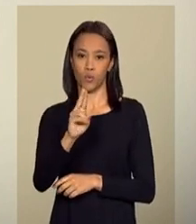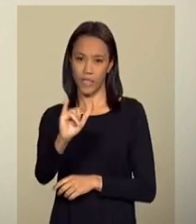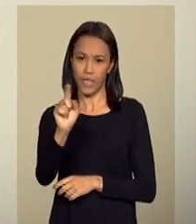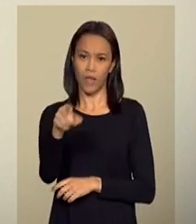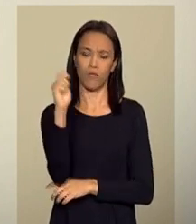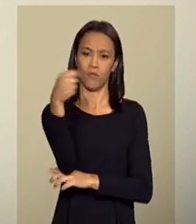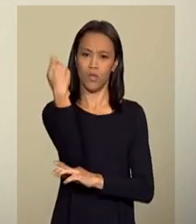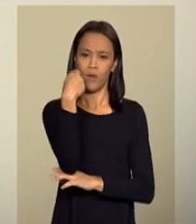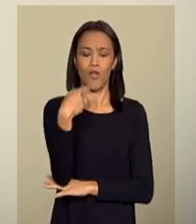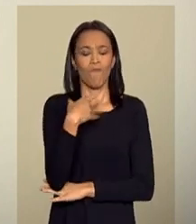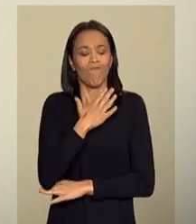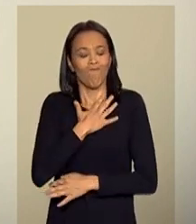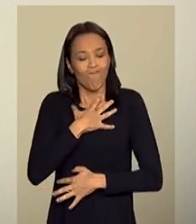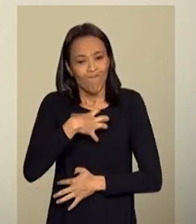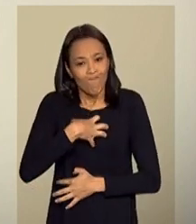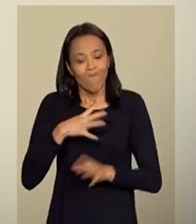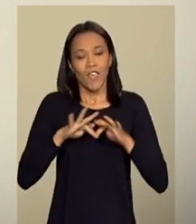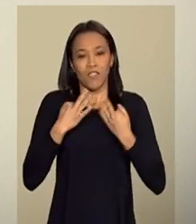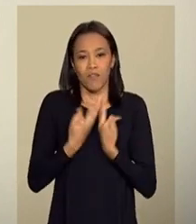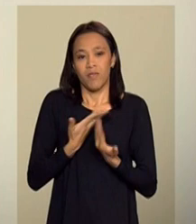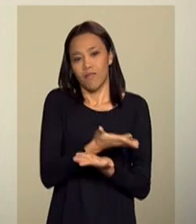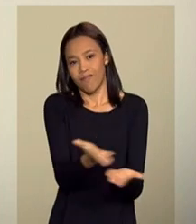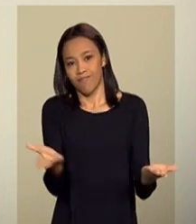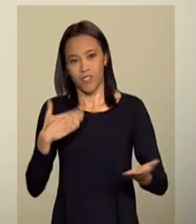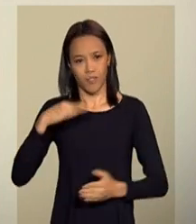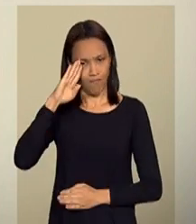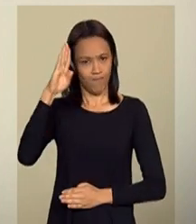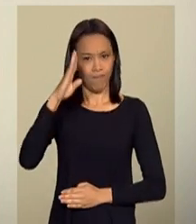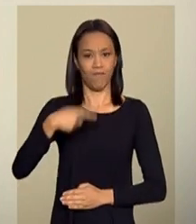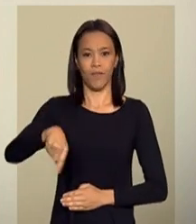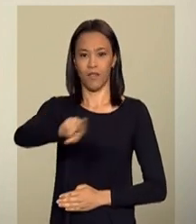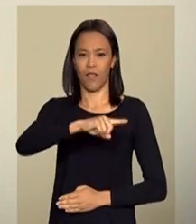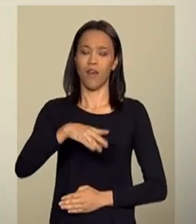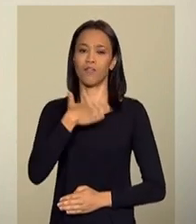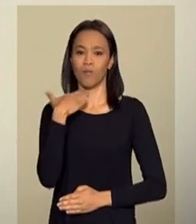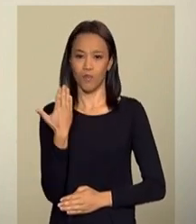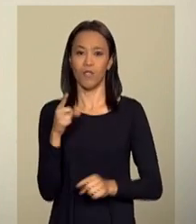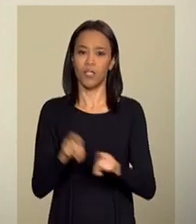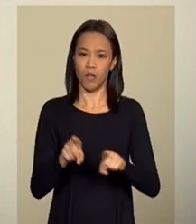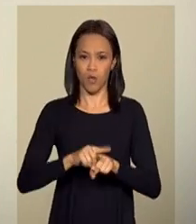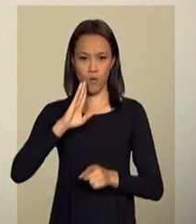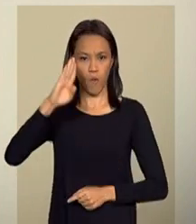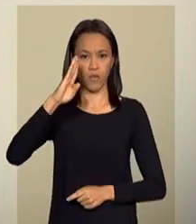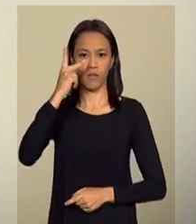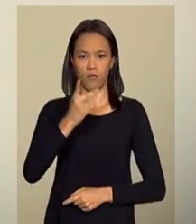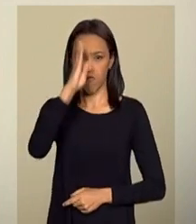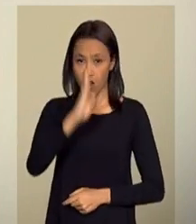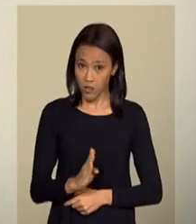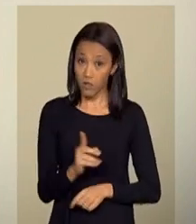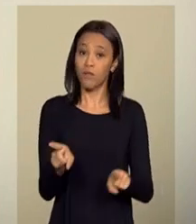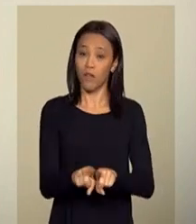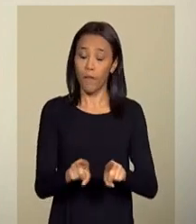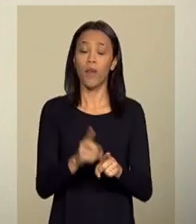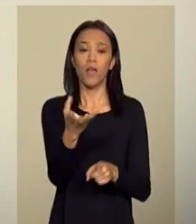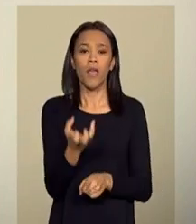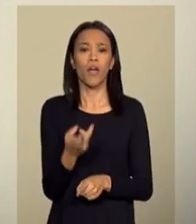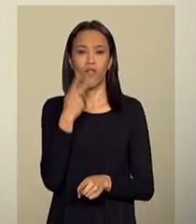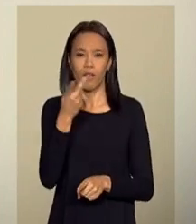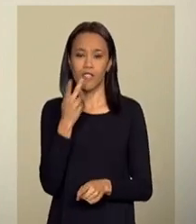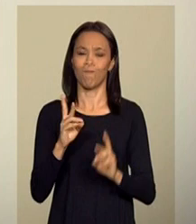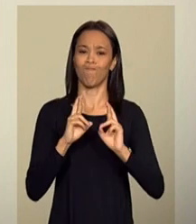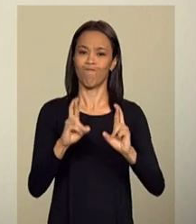solidarizar com as famílias desses militares com seus companheiros e com o exército brasileiro quero também fazer